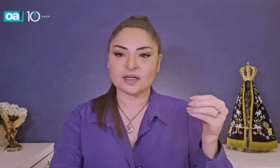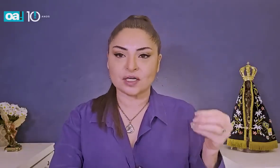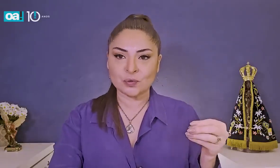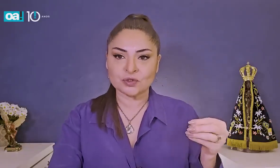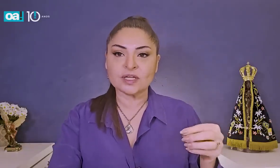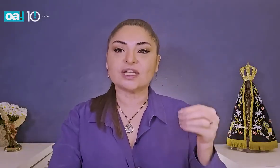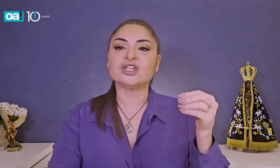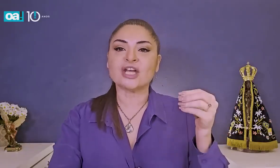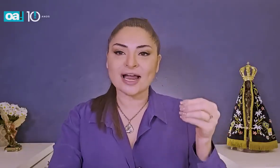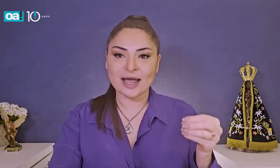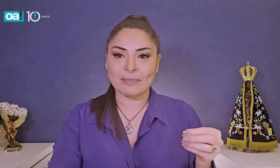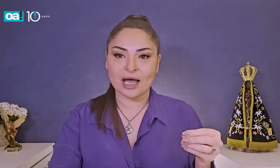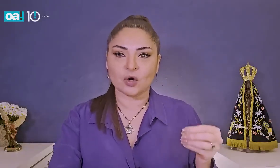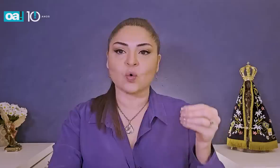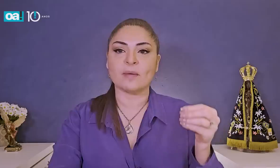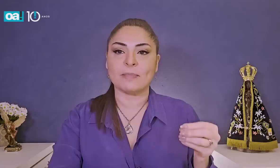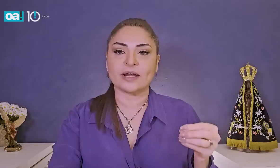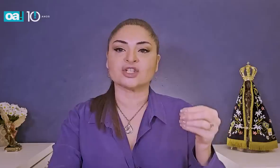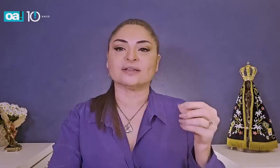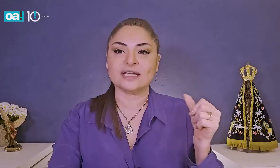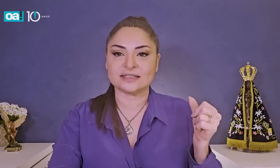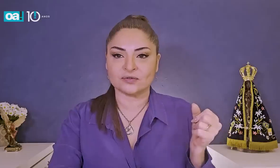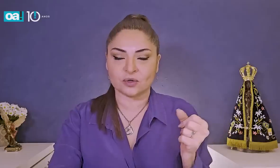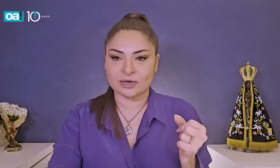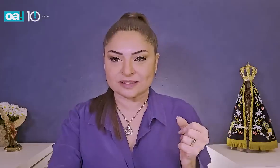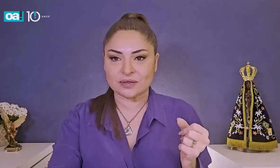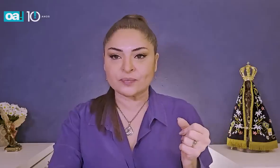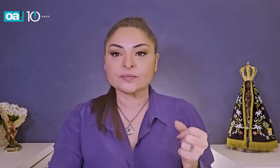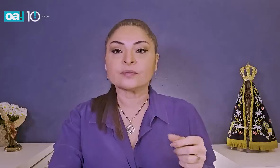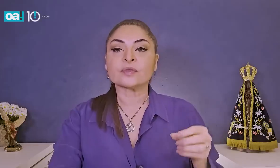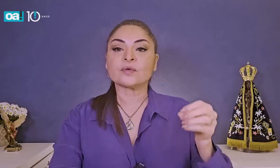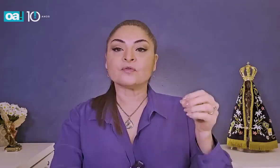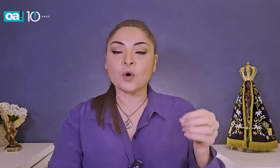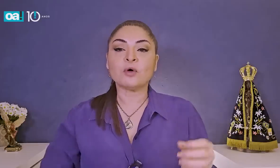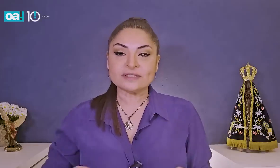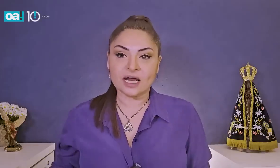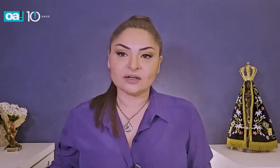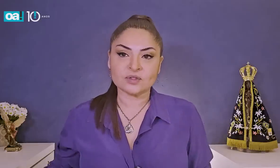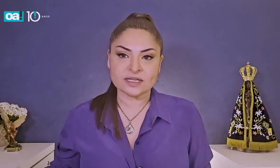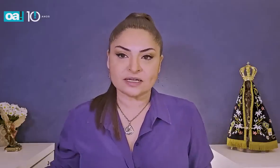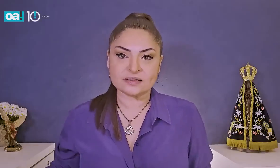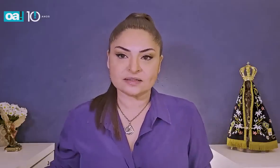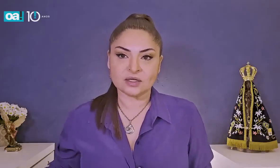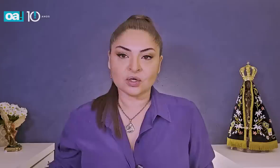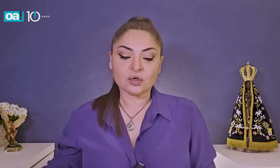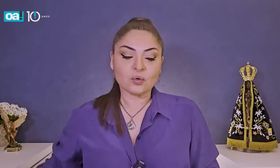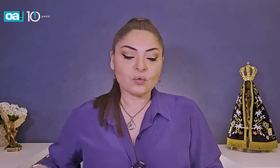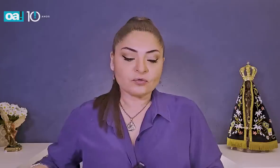desmentir fake news e de acabar com campanhas de desinformação. Vou mostrar a